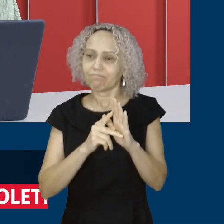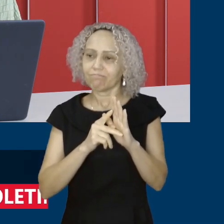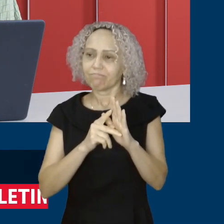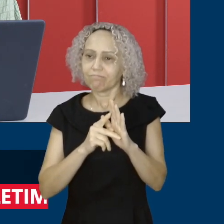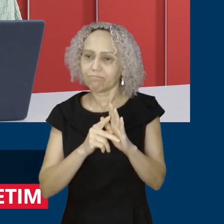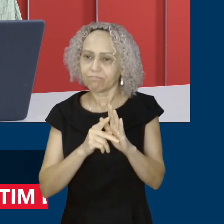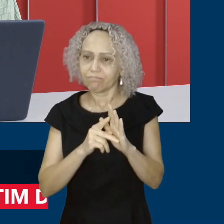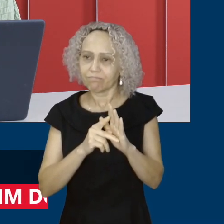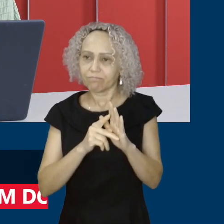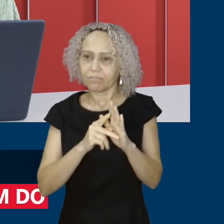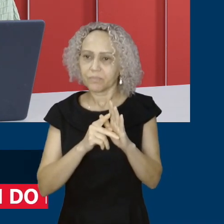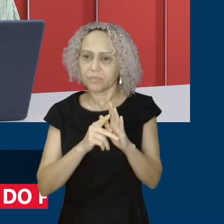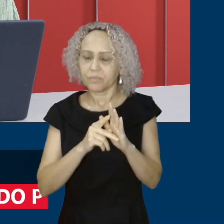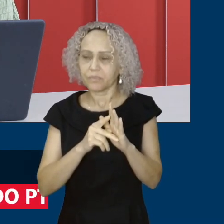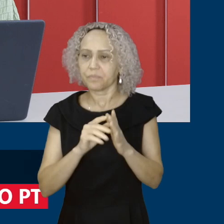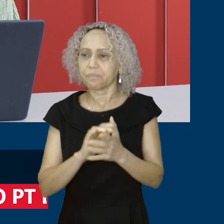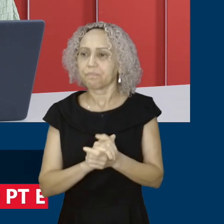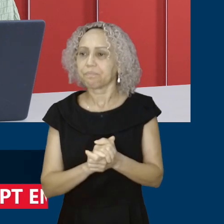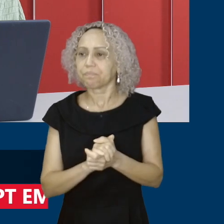concreta?